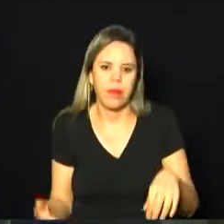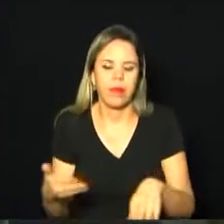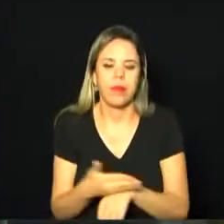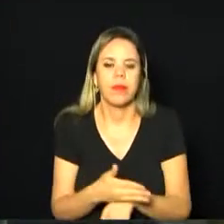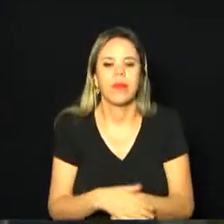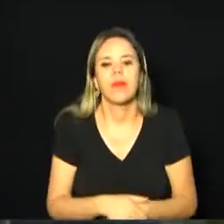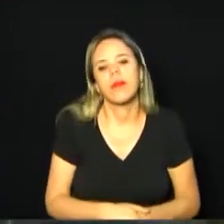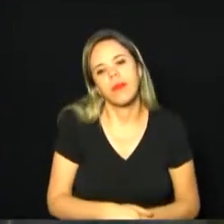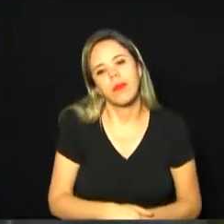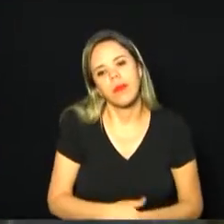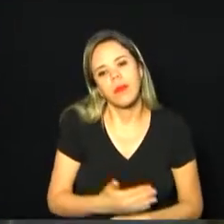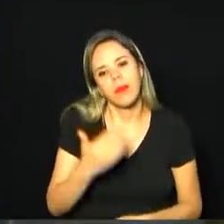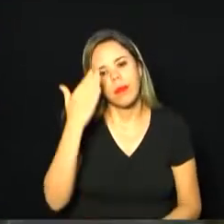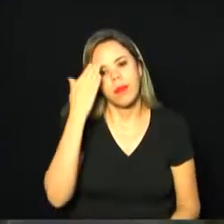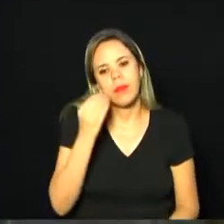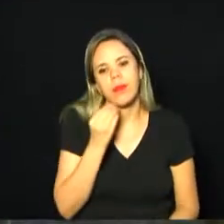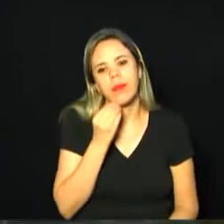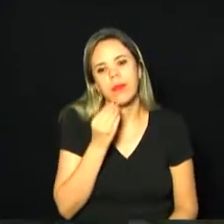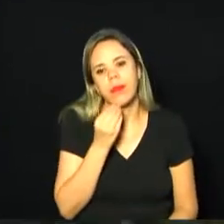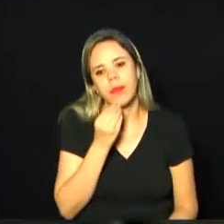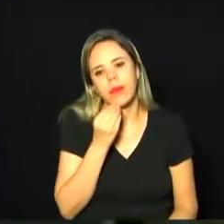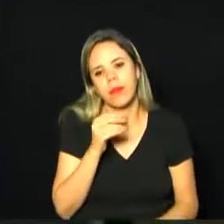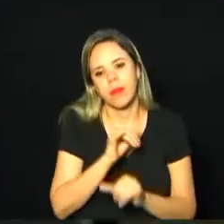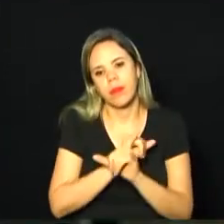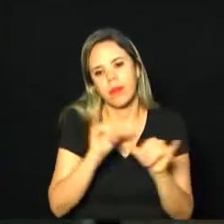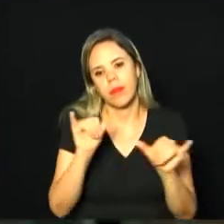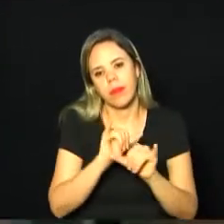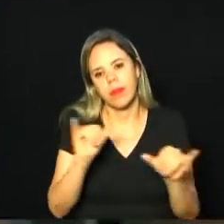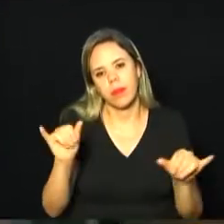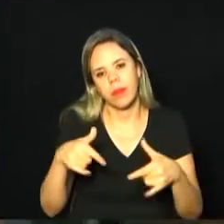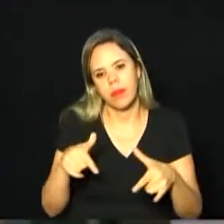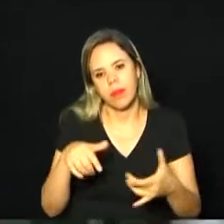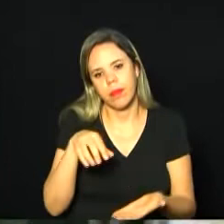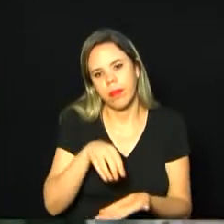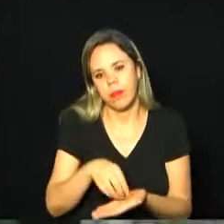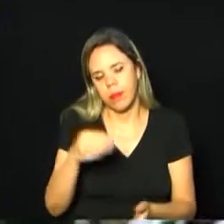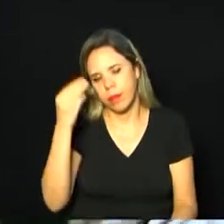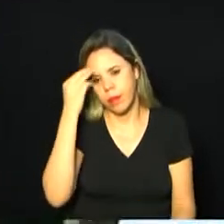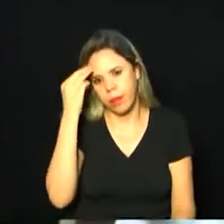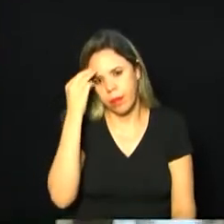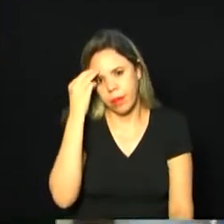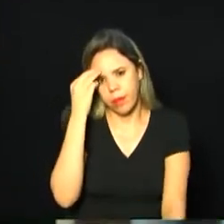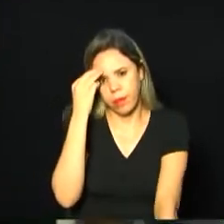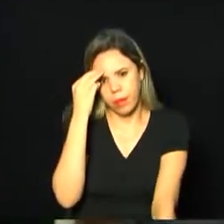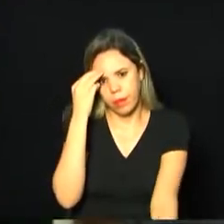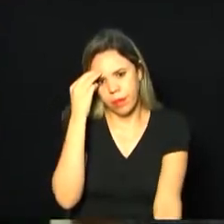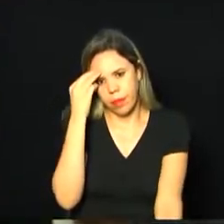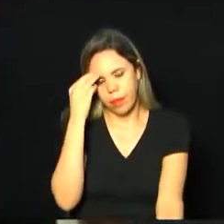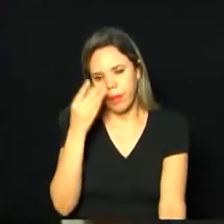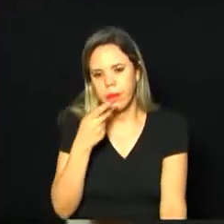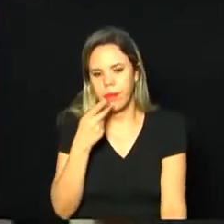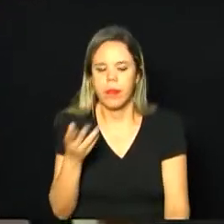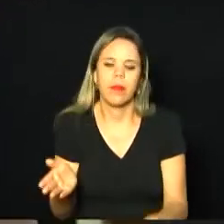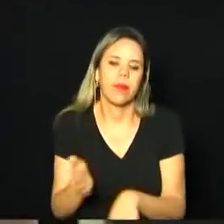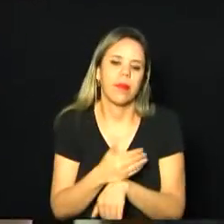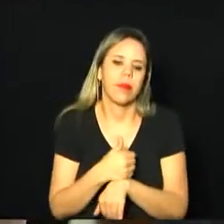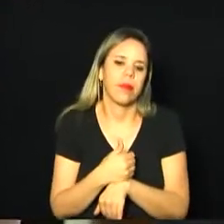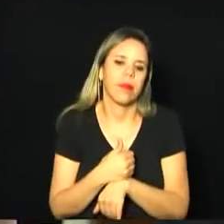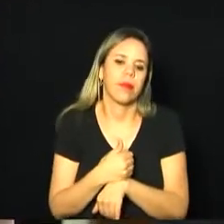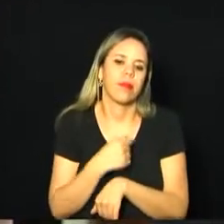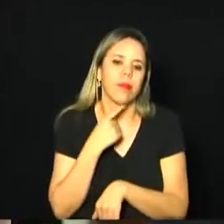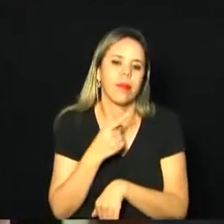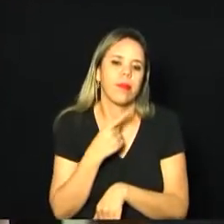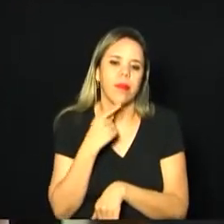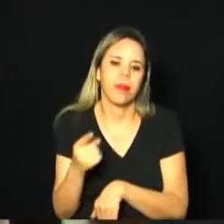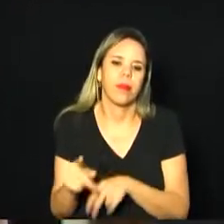e Eu que agradeço a oportunidade de estar divulgando o trabalho de centro de memórias Professor antes de falar do centro de memória solucionar a